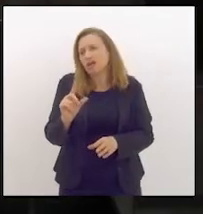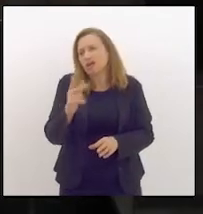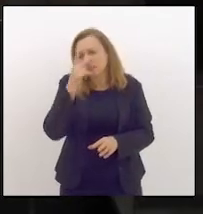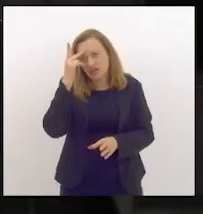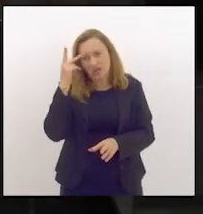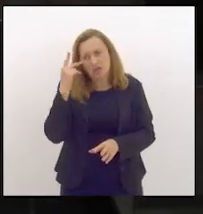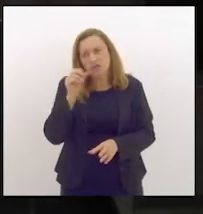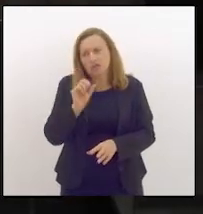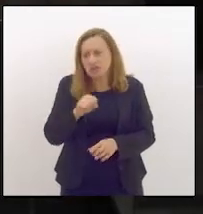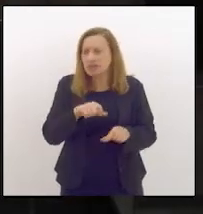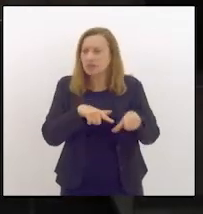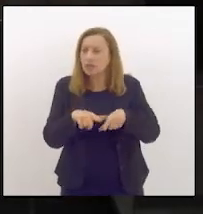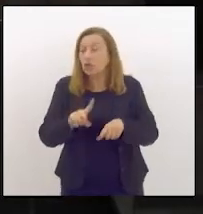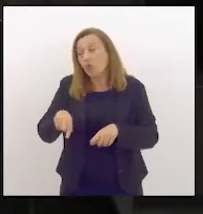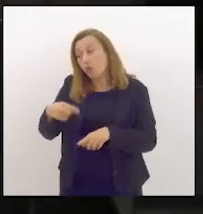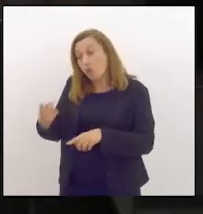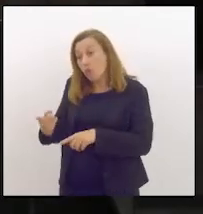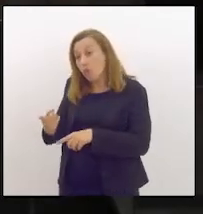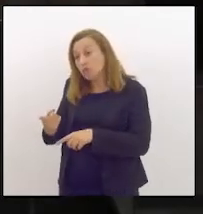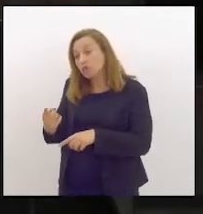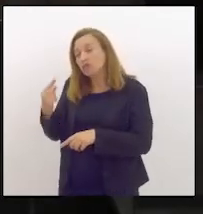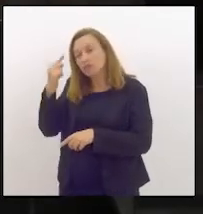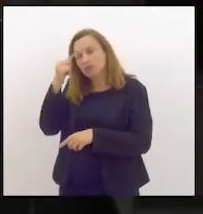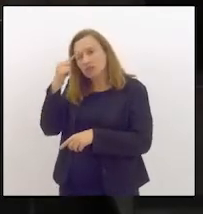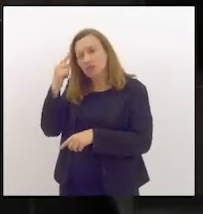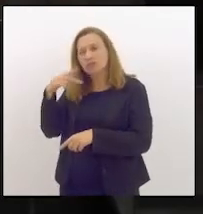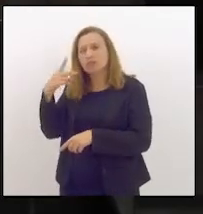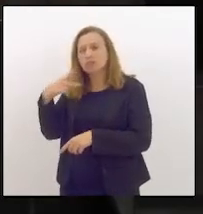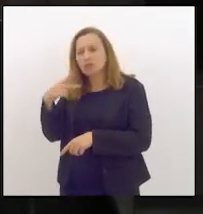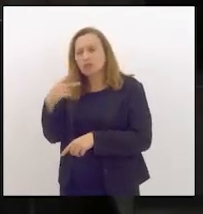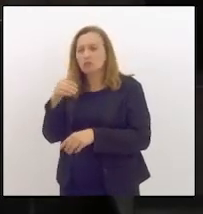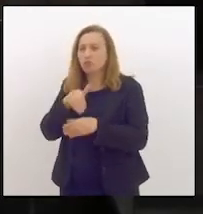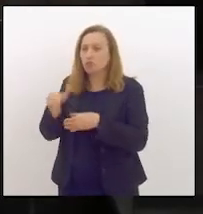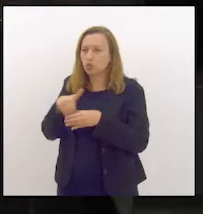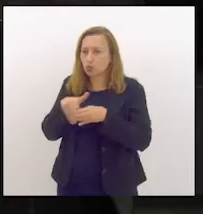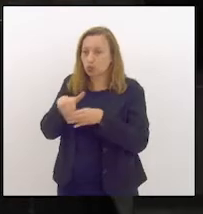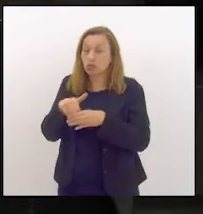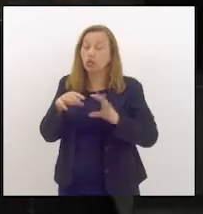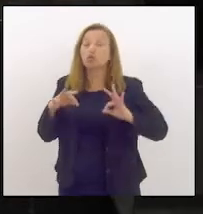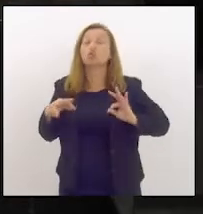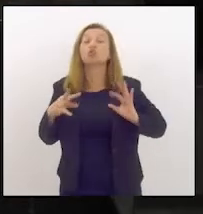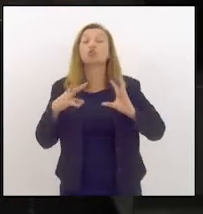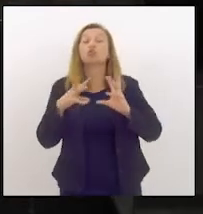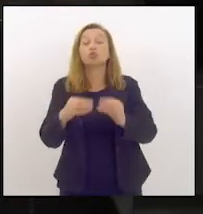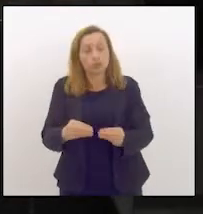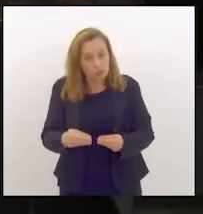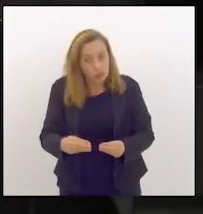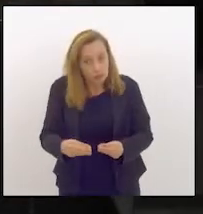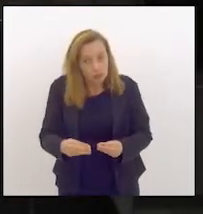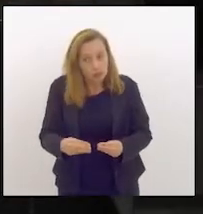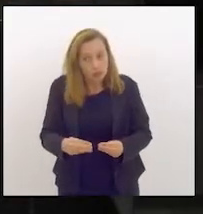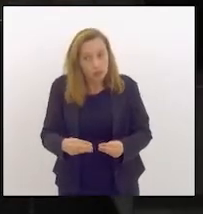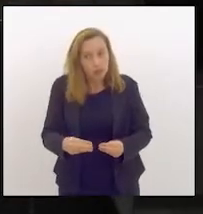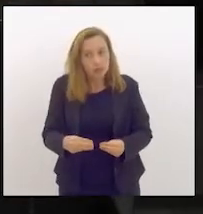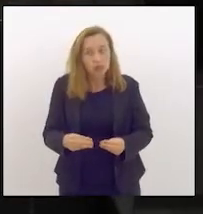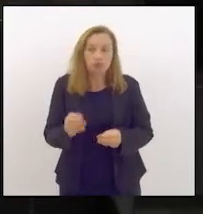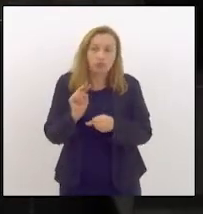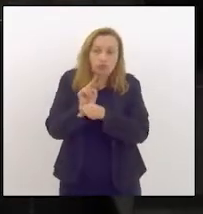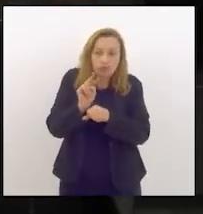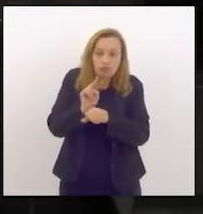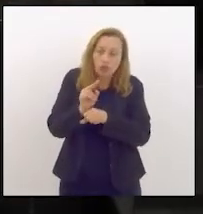estão por intuitos políticos eleitorais tudo sob a supervisão